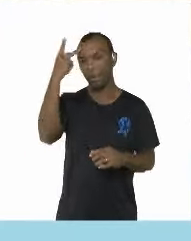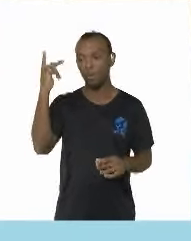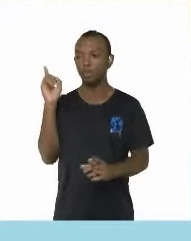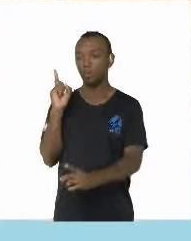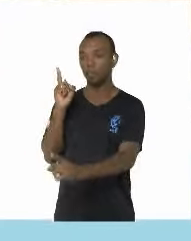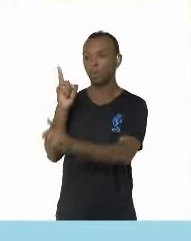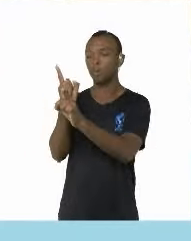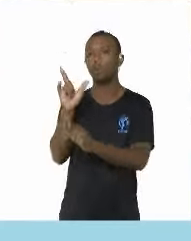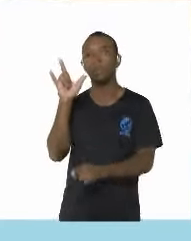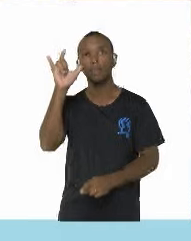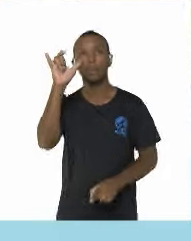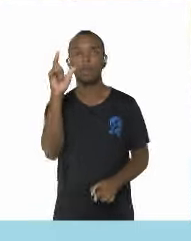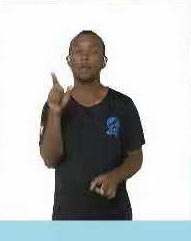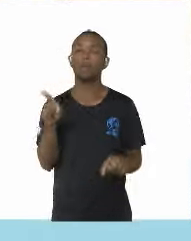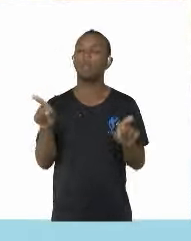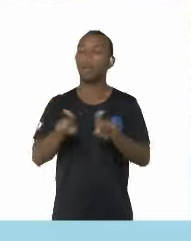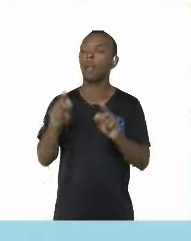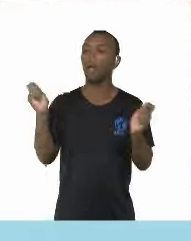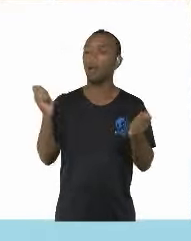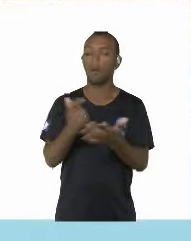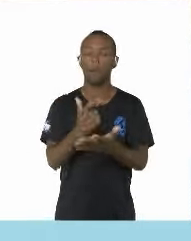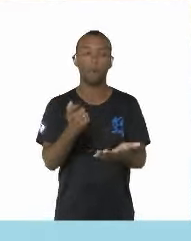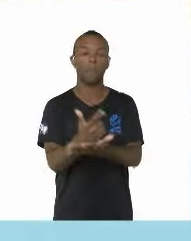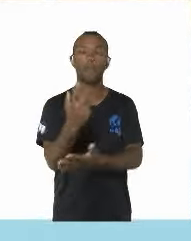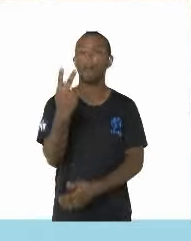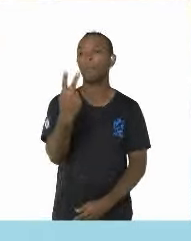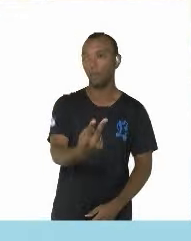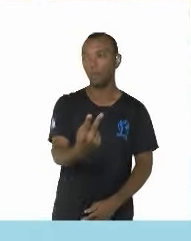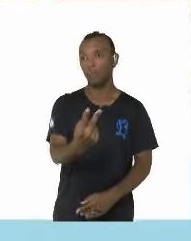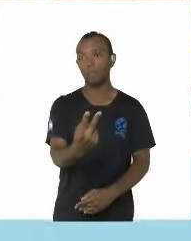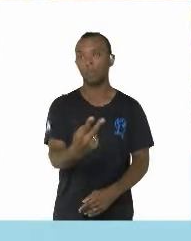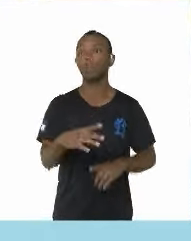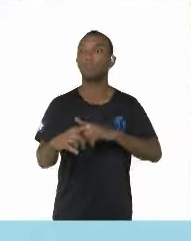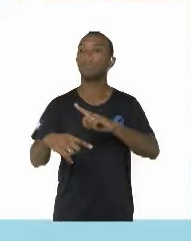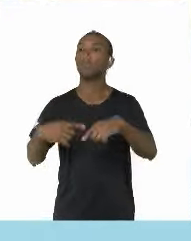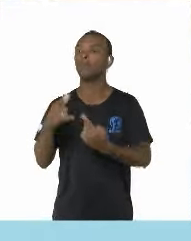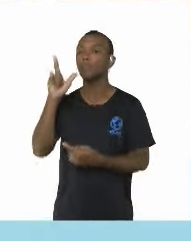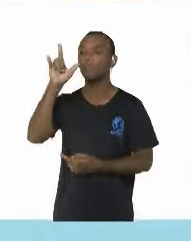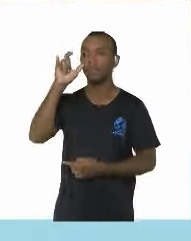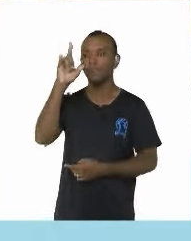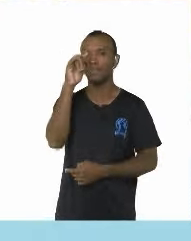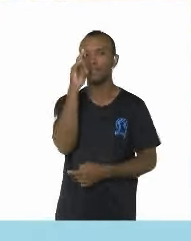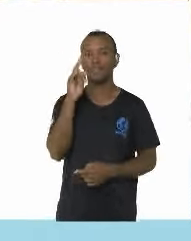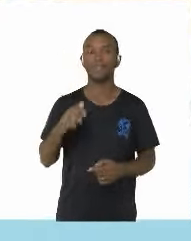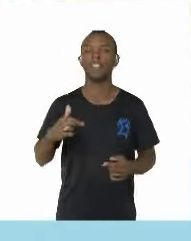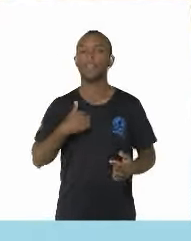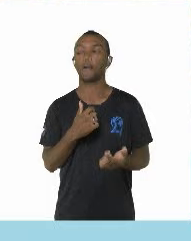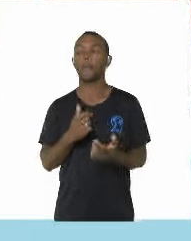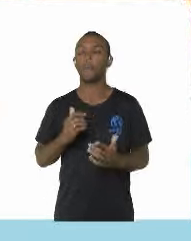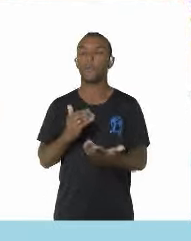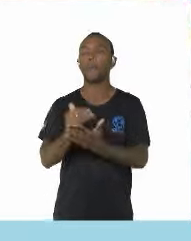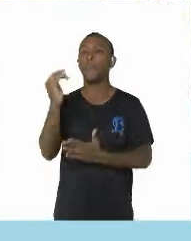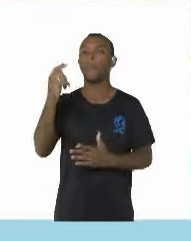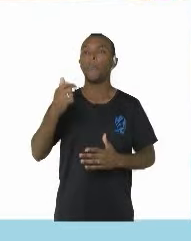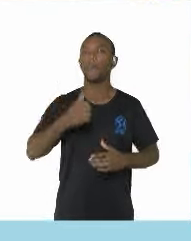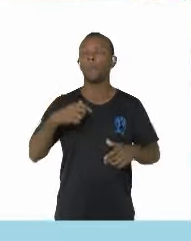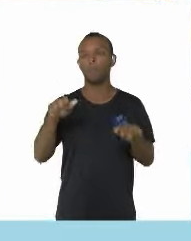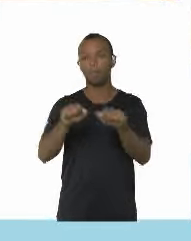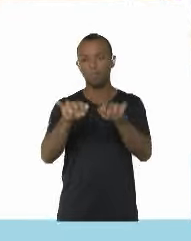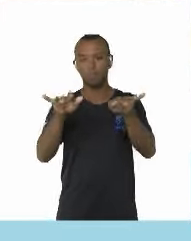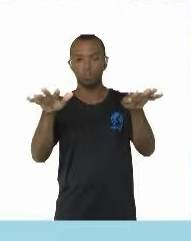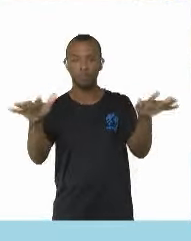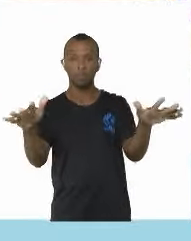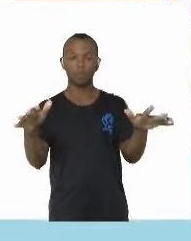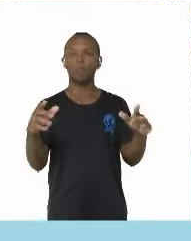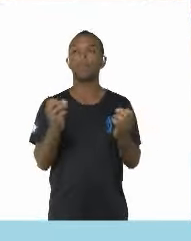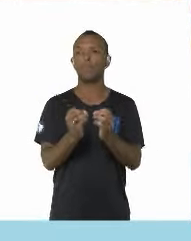encontrou nesse site e comprou essas duas estampas. Então, e depois o Instagram, pelo Instagram, eu também comecei a ter essa projeção e divulgar esse meu trabalho